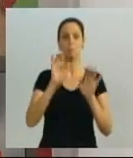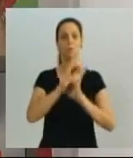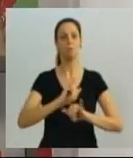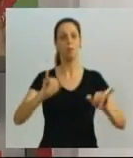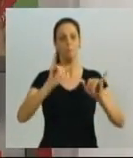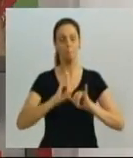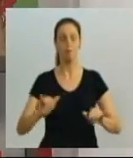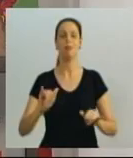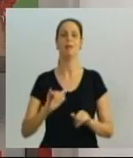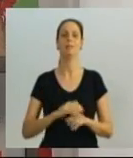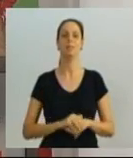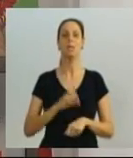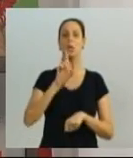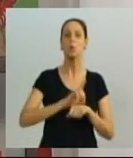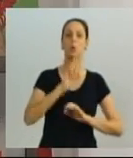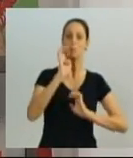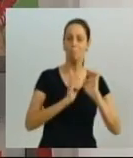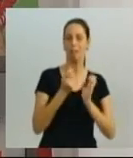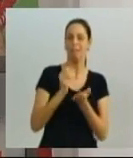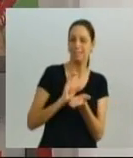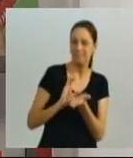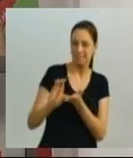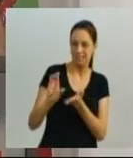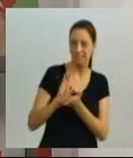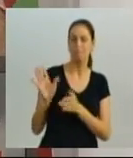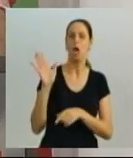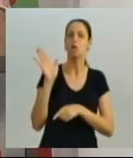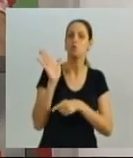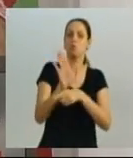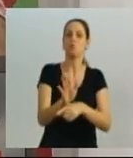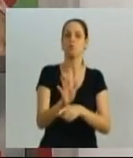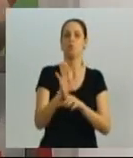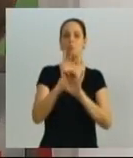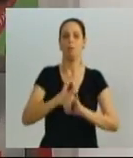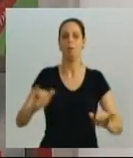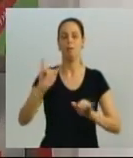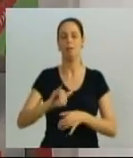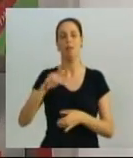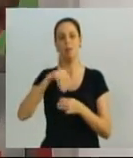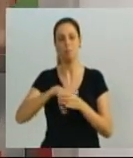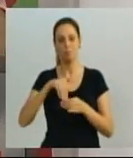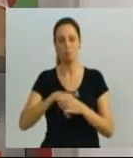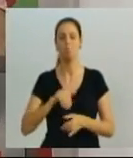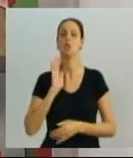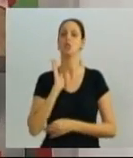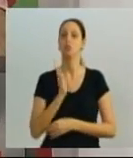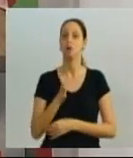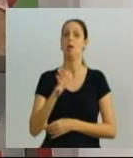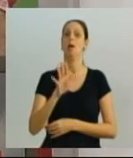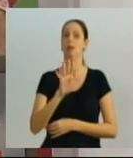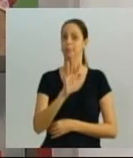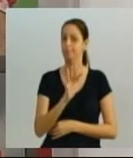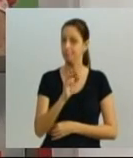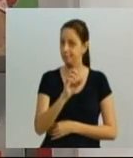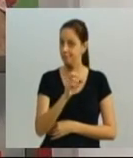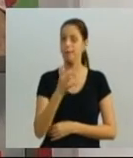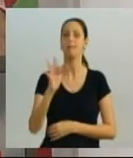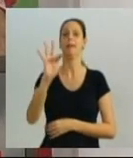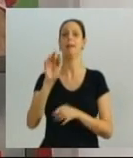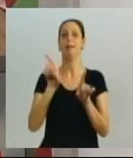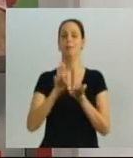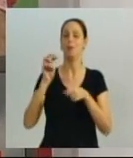empresários, nós temos os nossos exemplos em esfera federal, estadual e